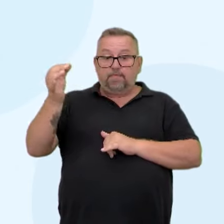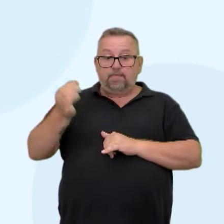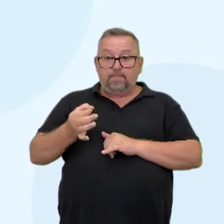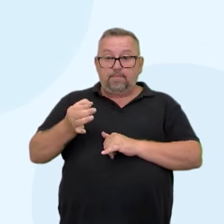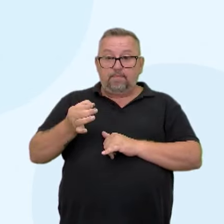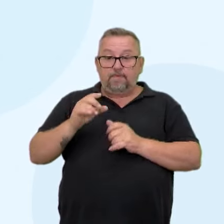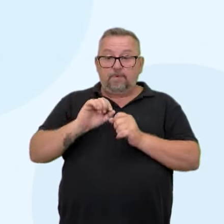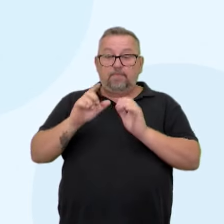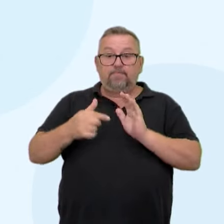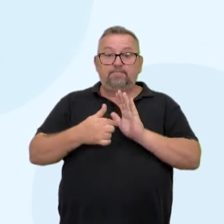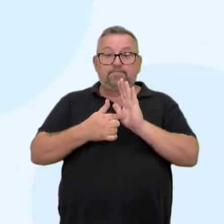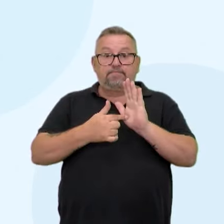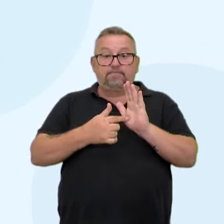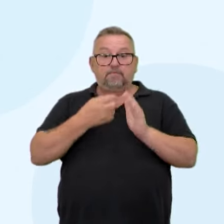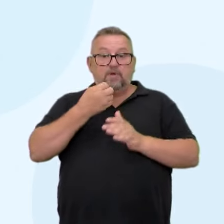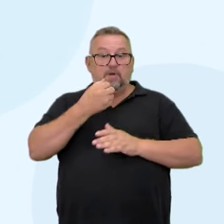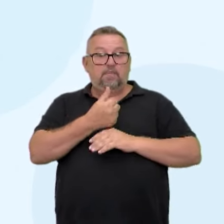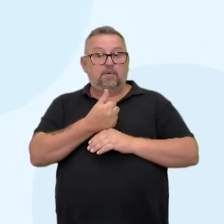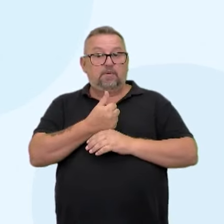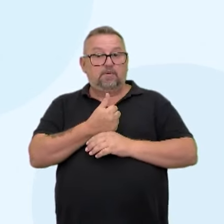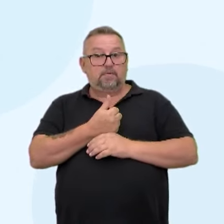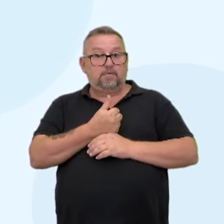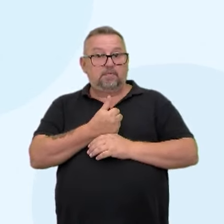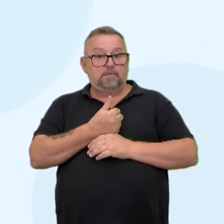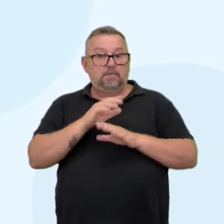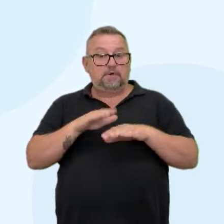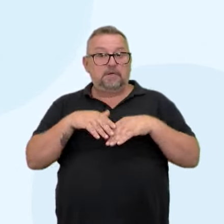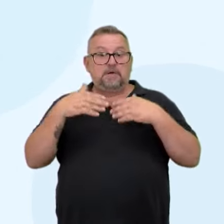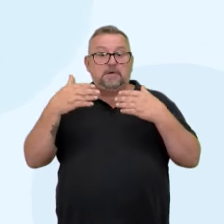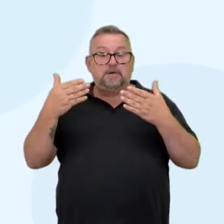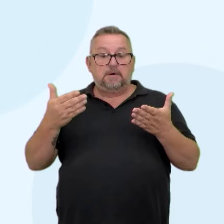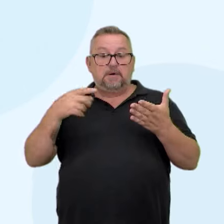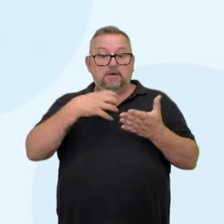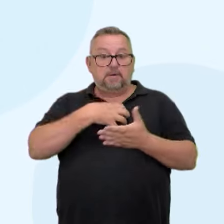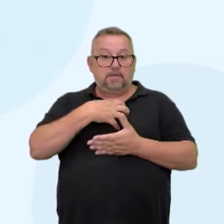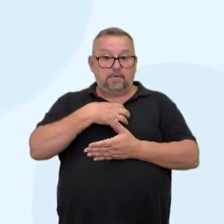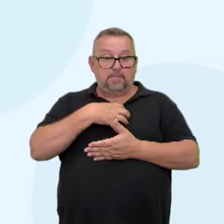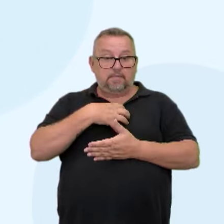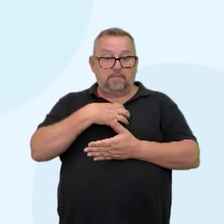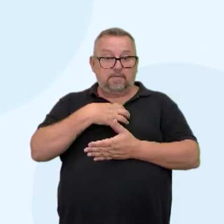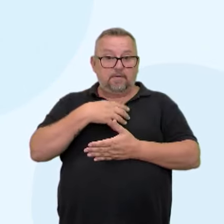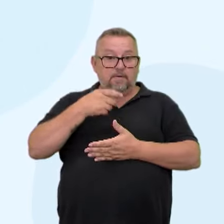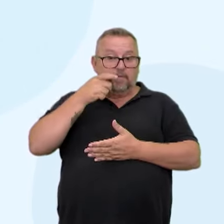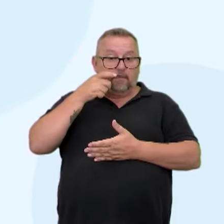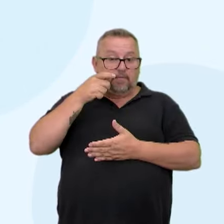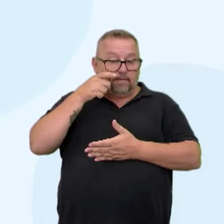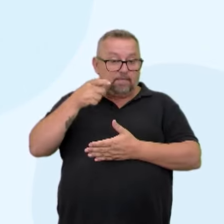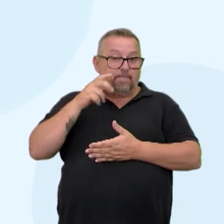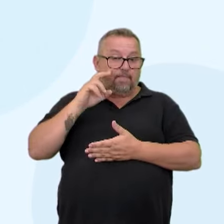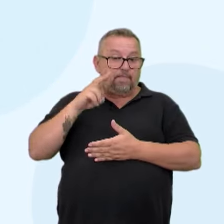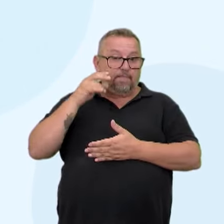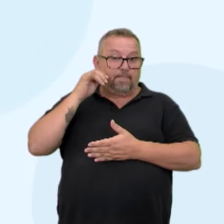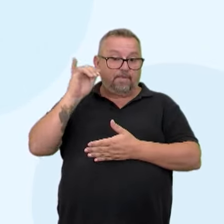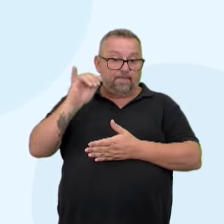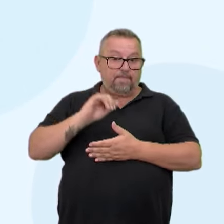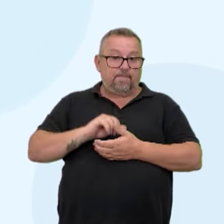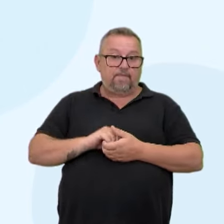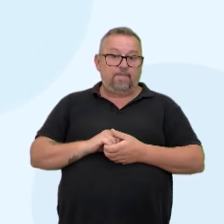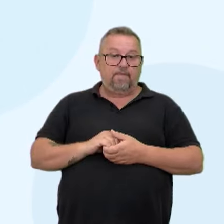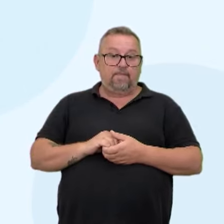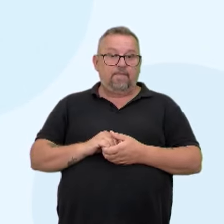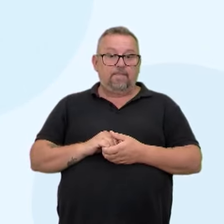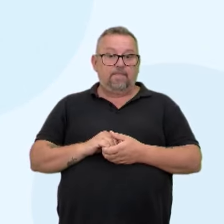sendo bem checado, se isso tem um contraponto, né? Então, a monopolização é uma coisa que o observatório também evita, tenta combater.